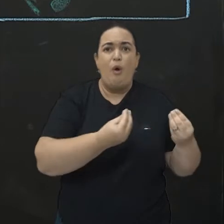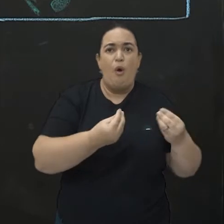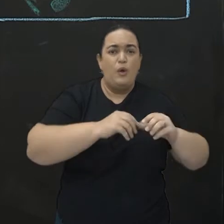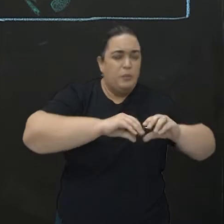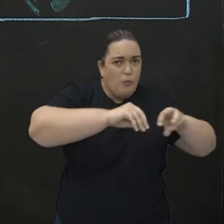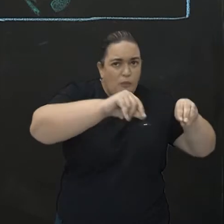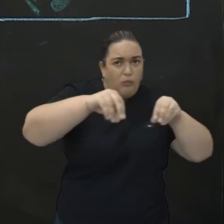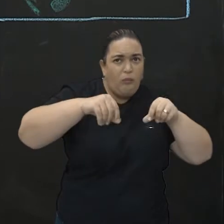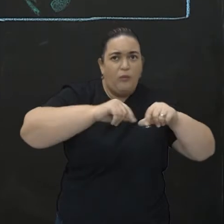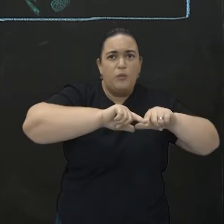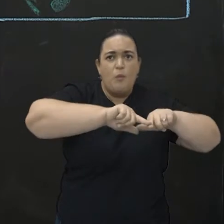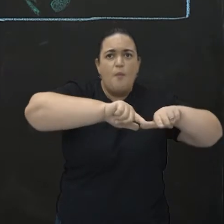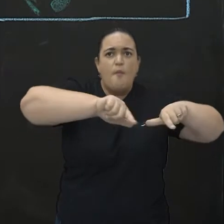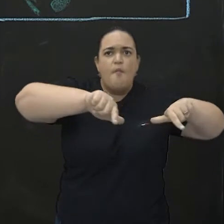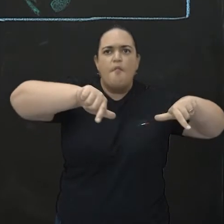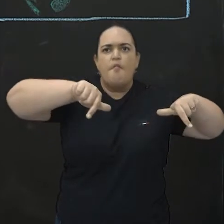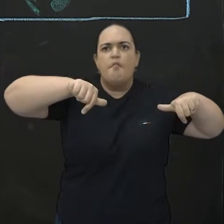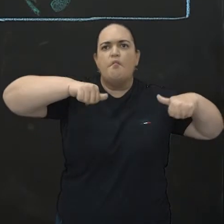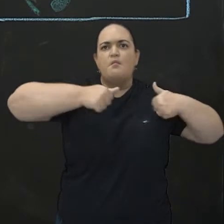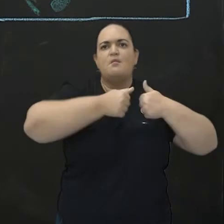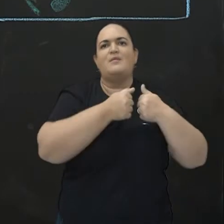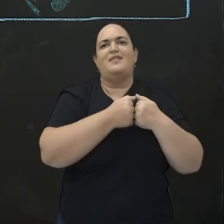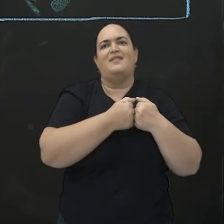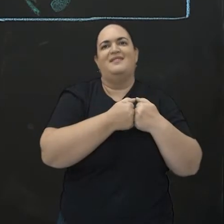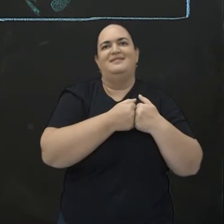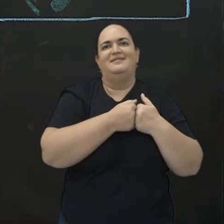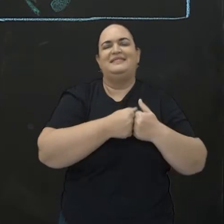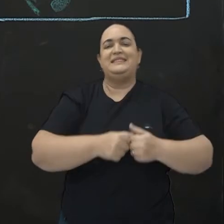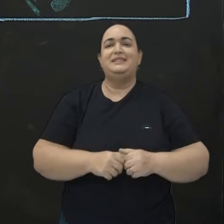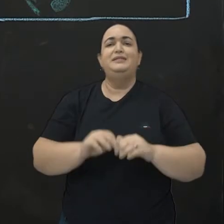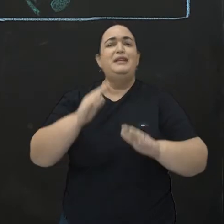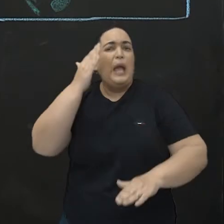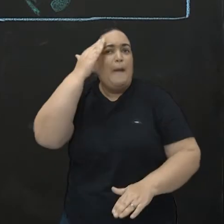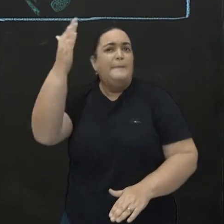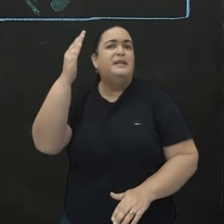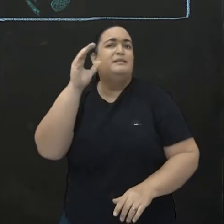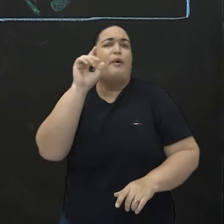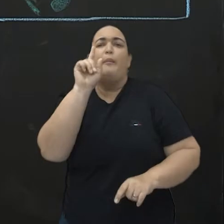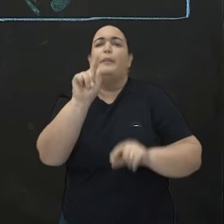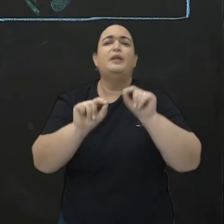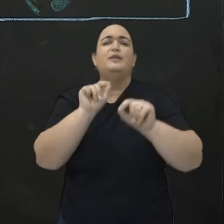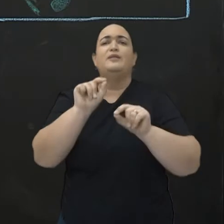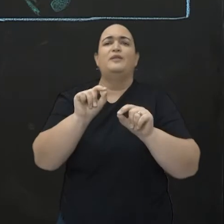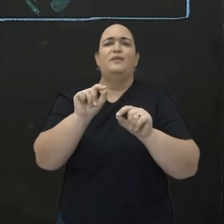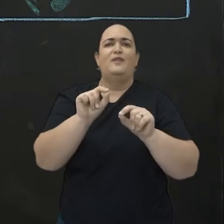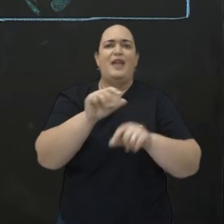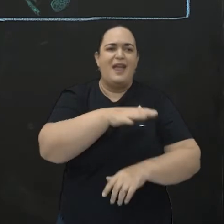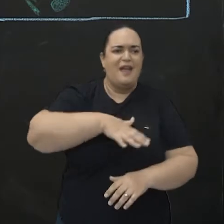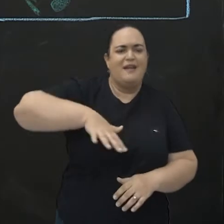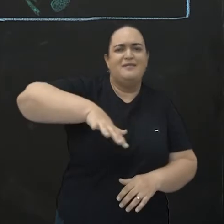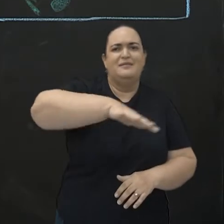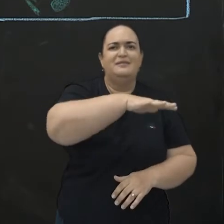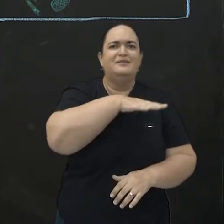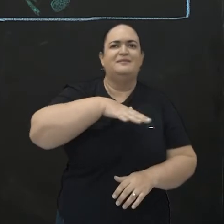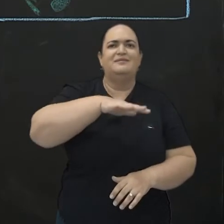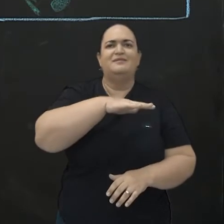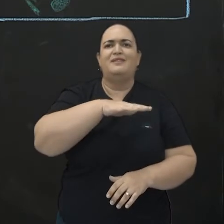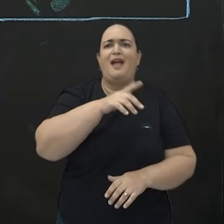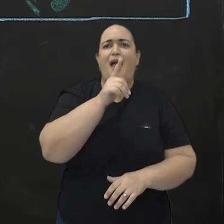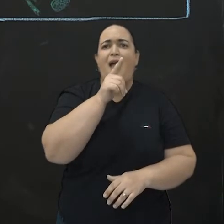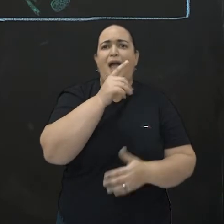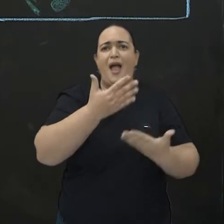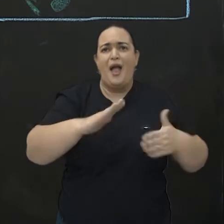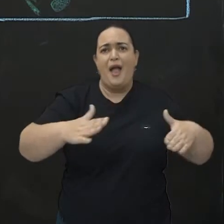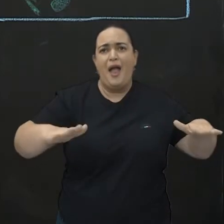característica na região, principalmente devido aí à sua região não ter correntes marítimas